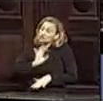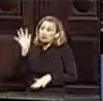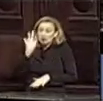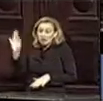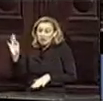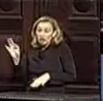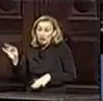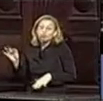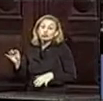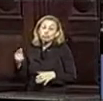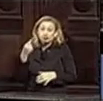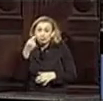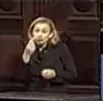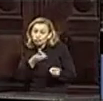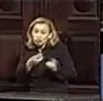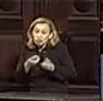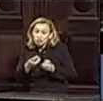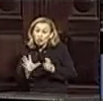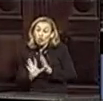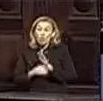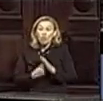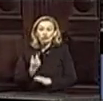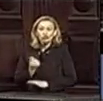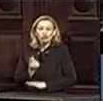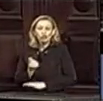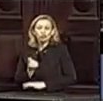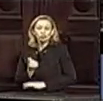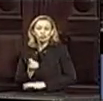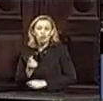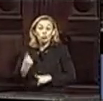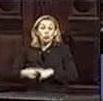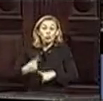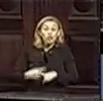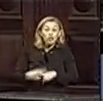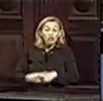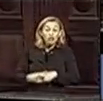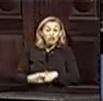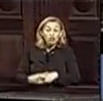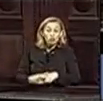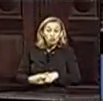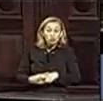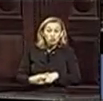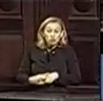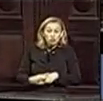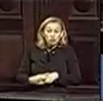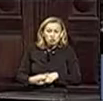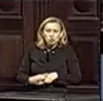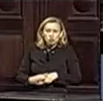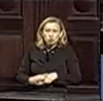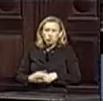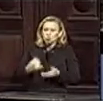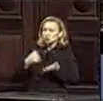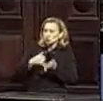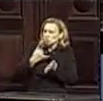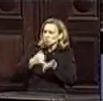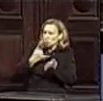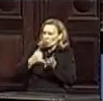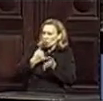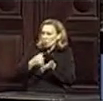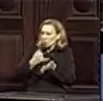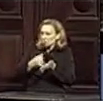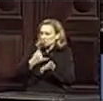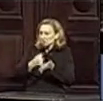do dinheiro, porque o crime organizado, o jogo, o tráfico de entorpecentes, o contrabando,